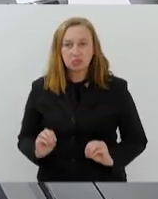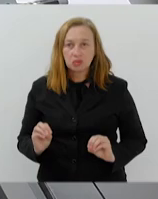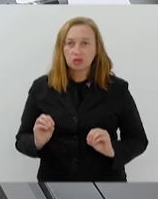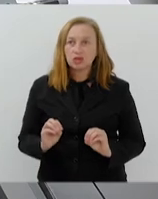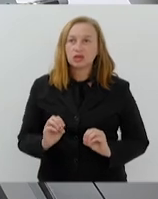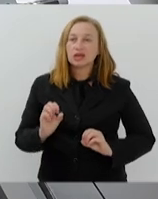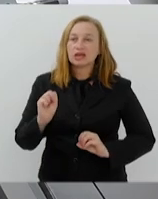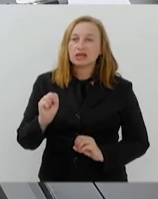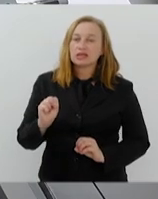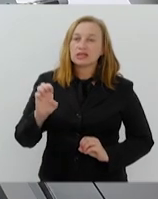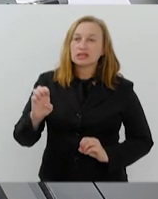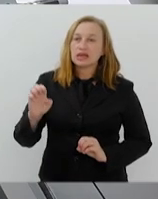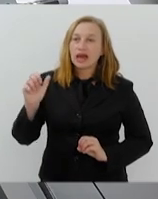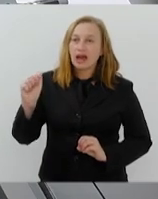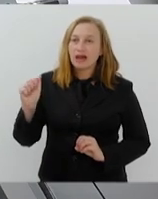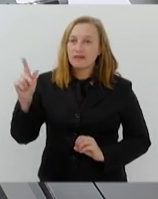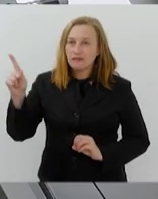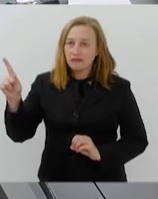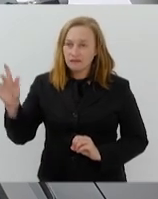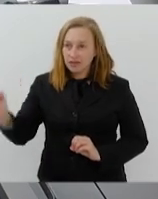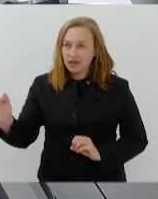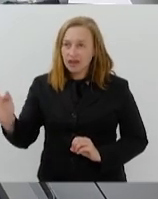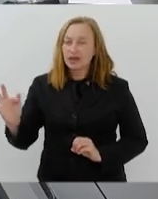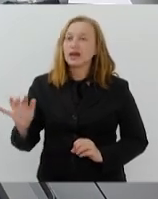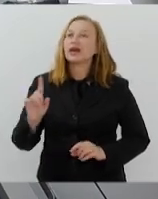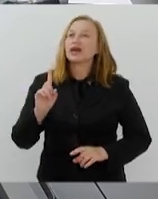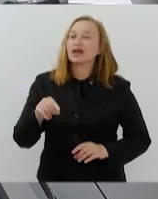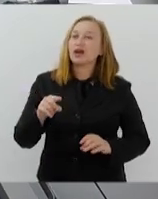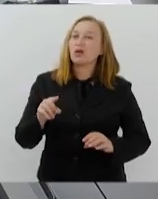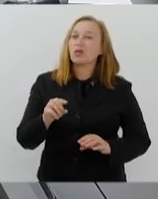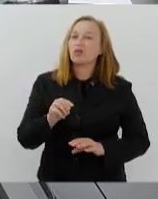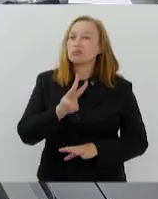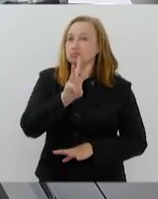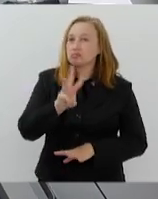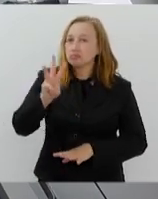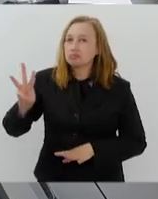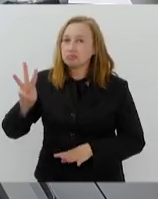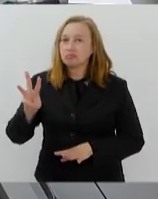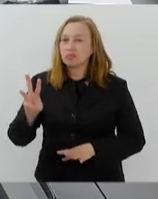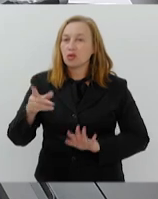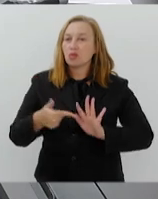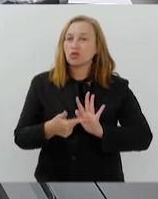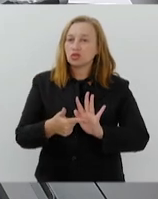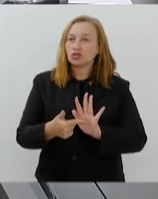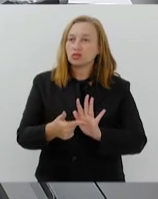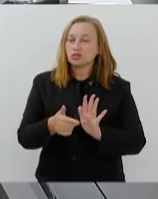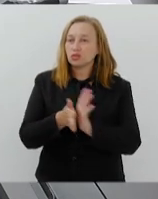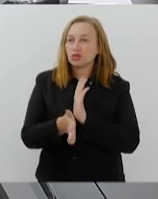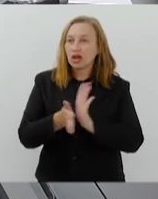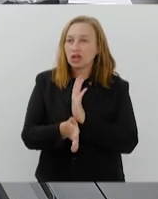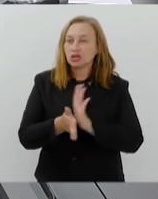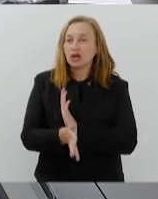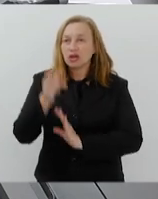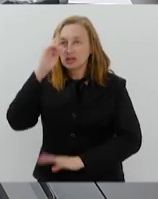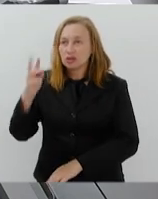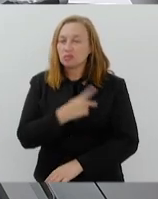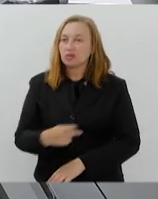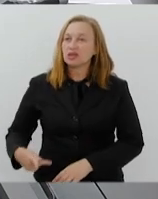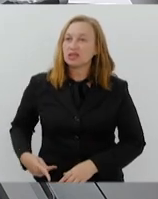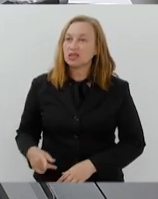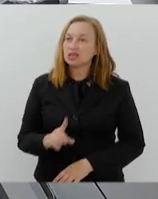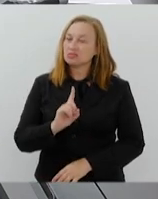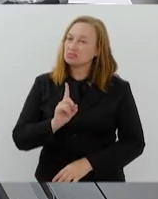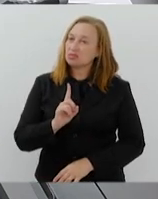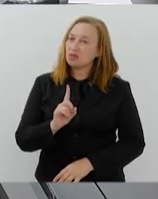Caf que é o portal oficial de prestação de contas né então Presidente na realidade não me satisfaz